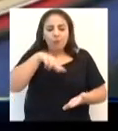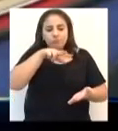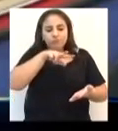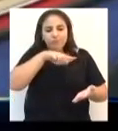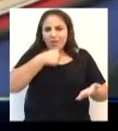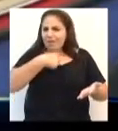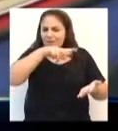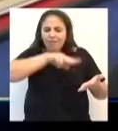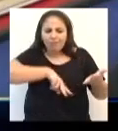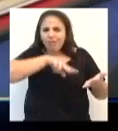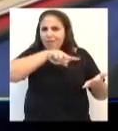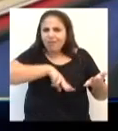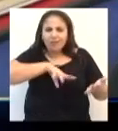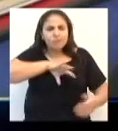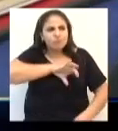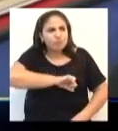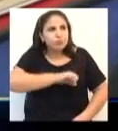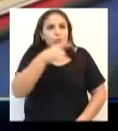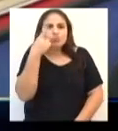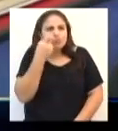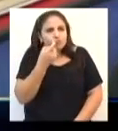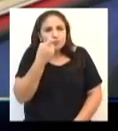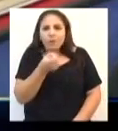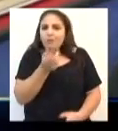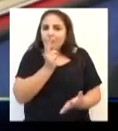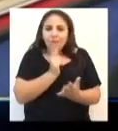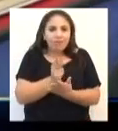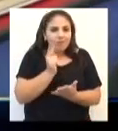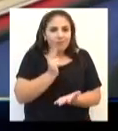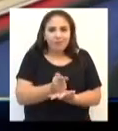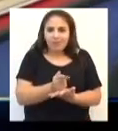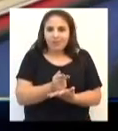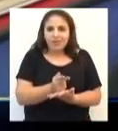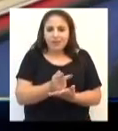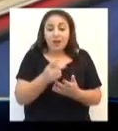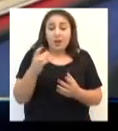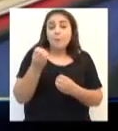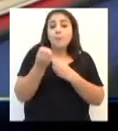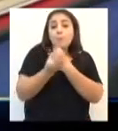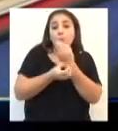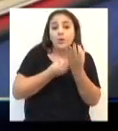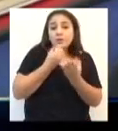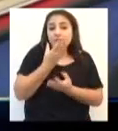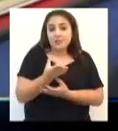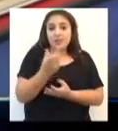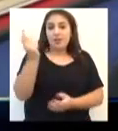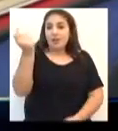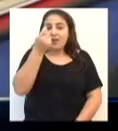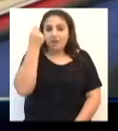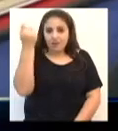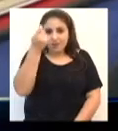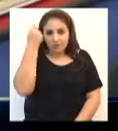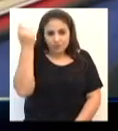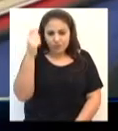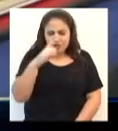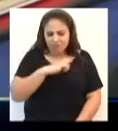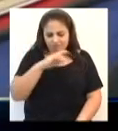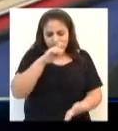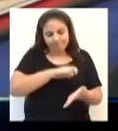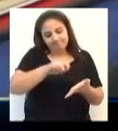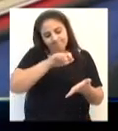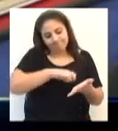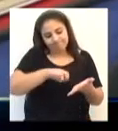leitor apaixonado e curioso. Então, as poesias gaúchas que eu